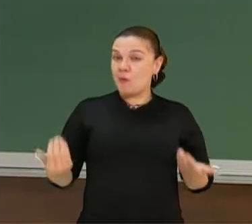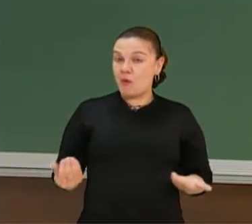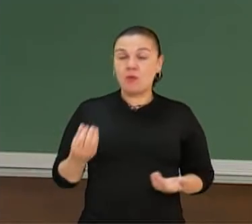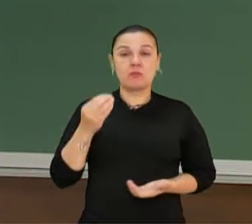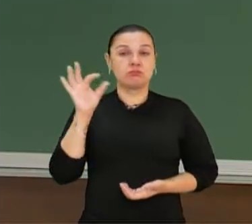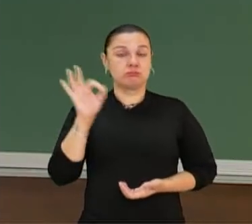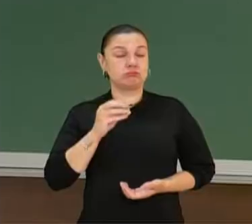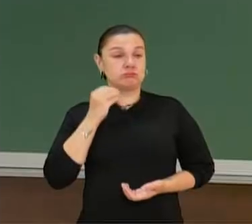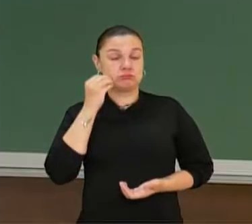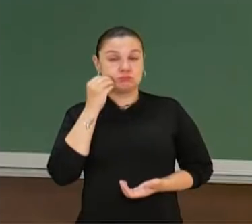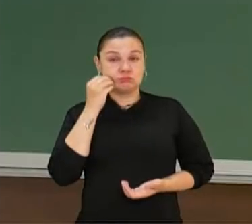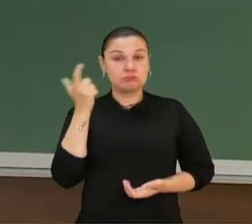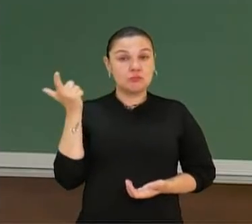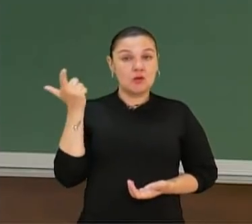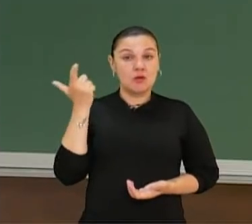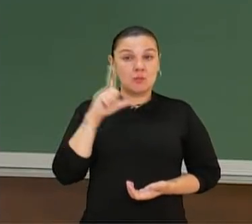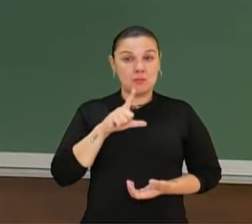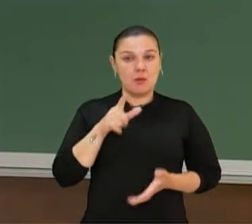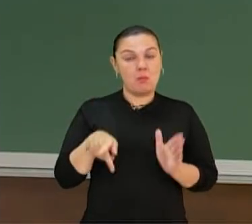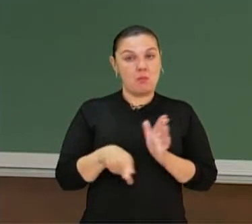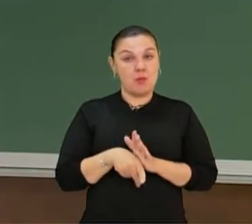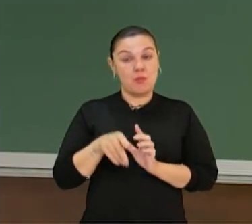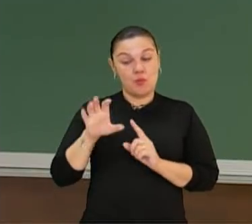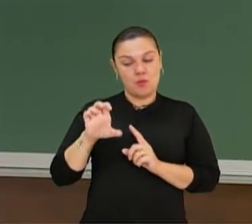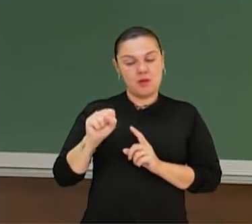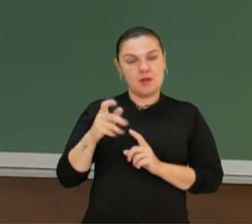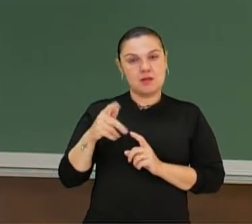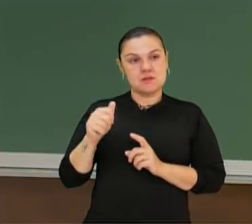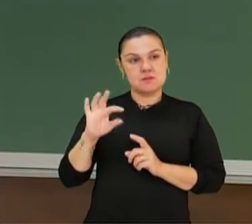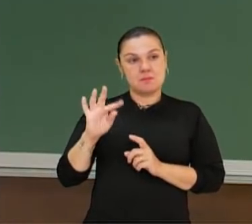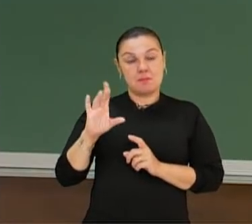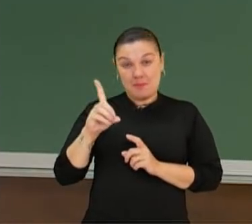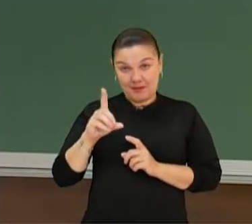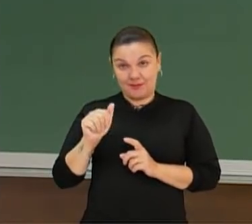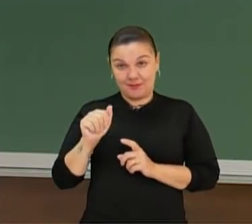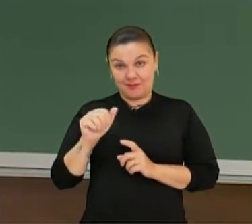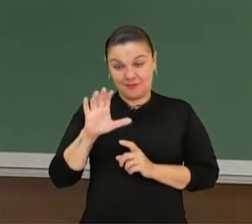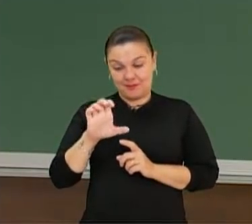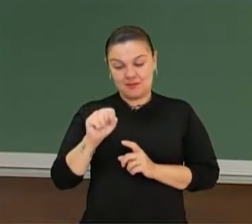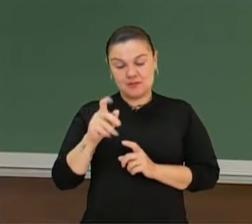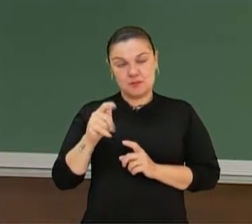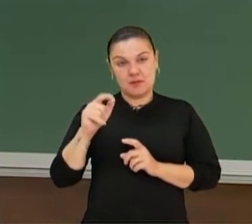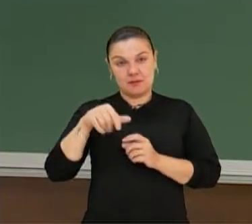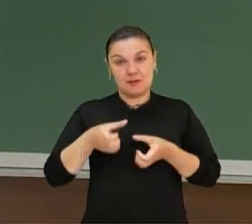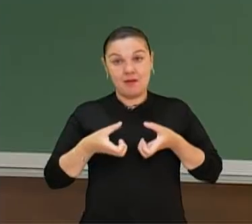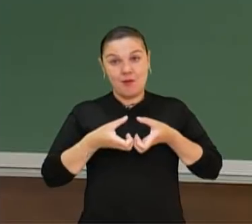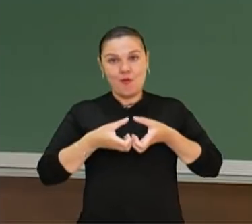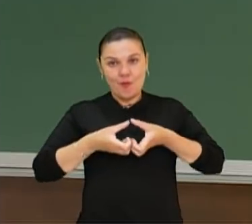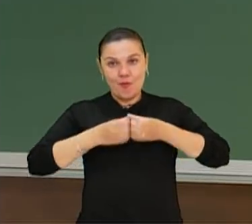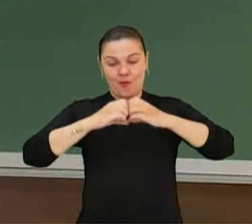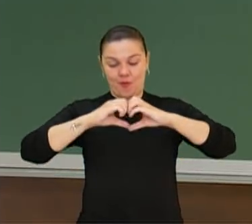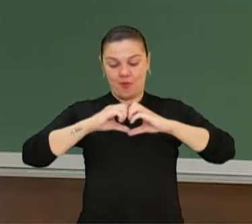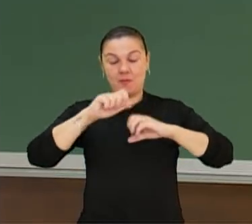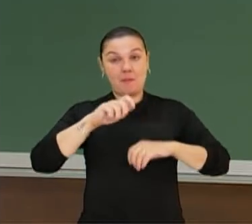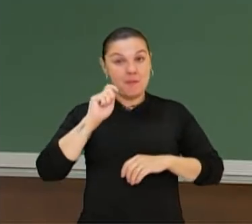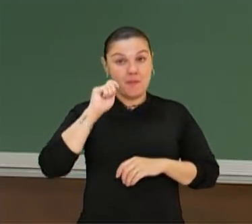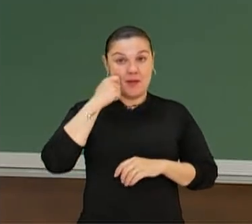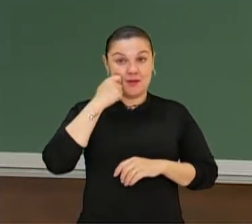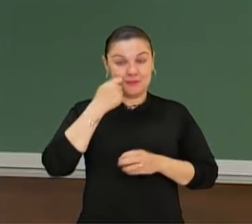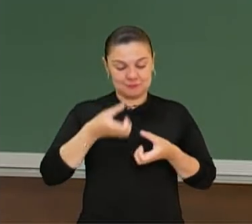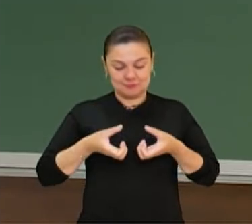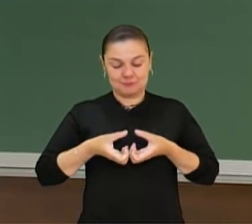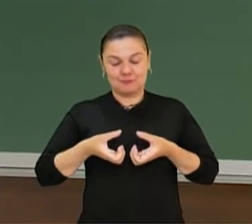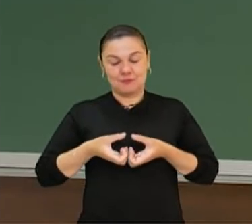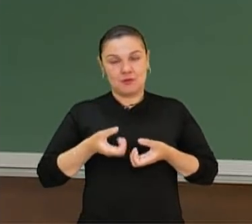probabilidade de se sortear uma carta de espadas? Espadas são essas cartas aqui, ó. Né? Você tem que ver primeiro quantas cartas eu